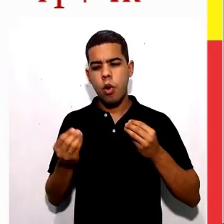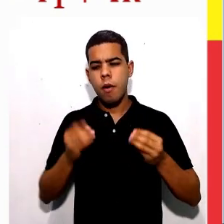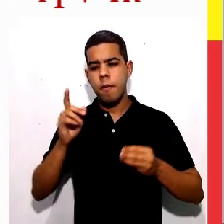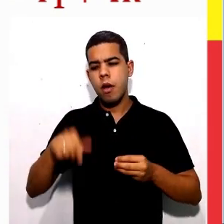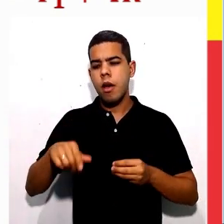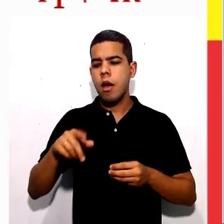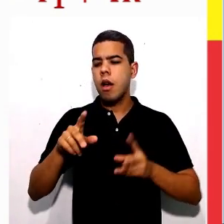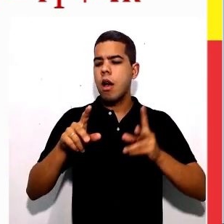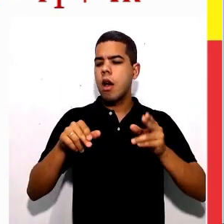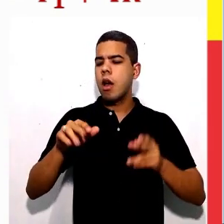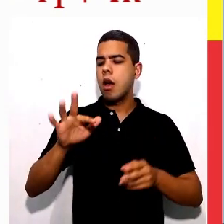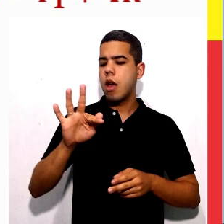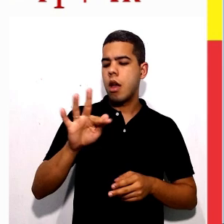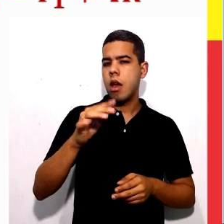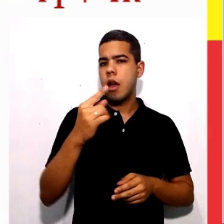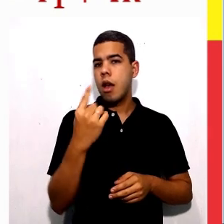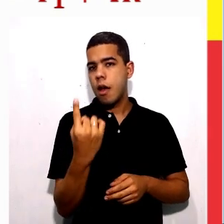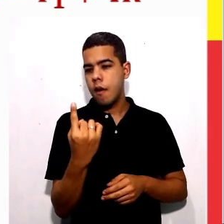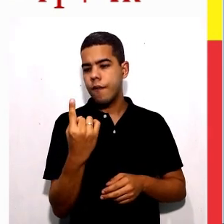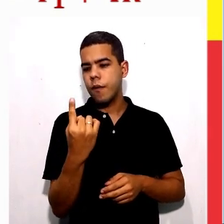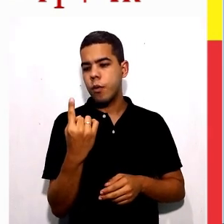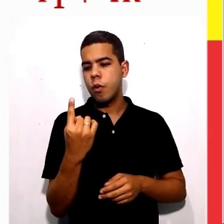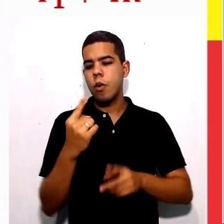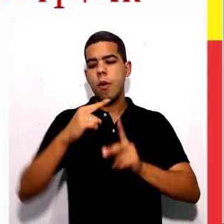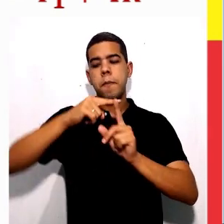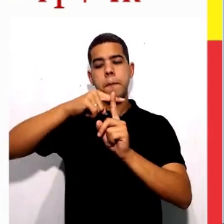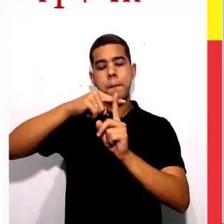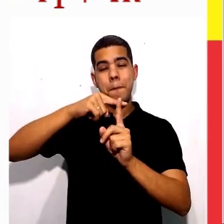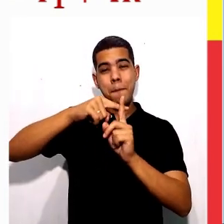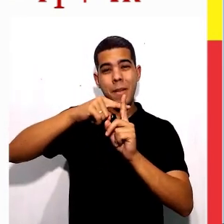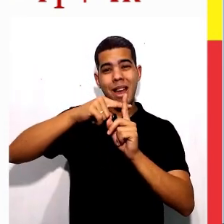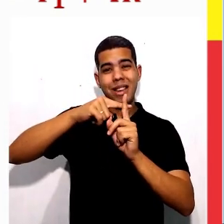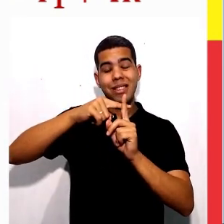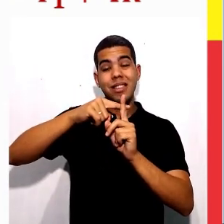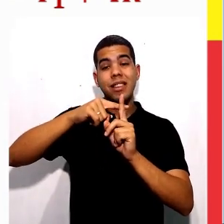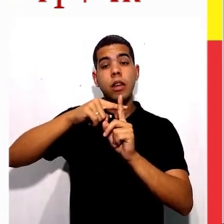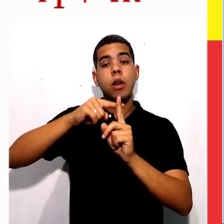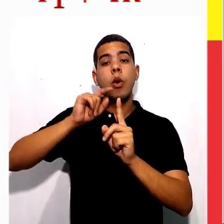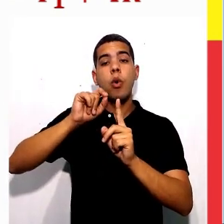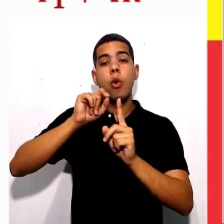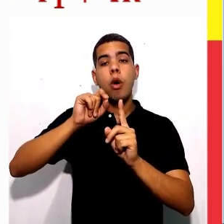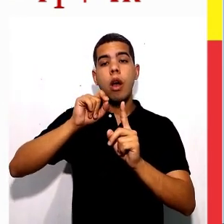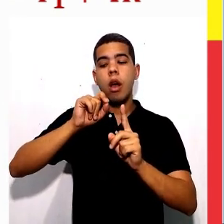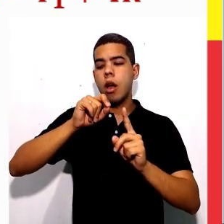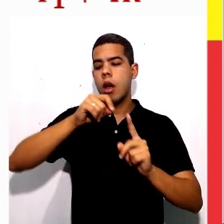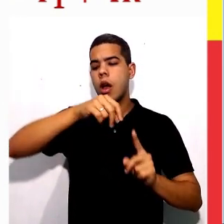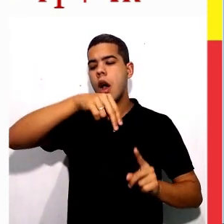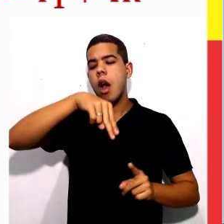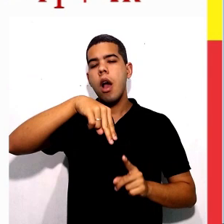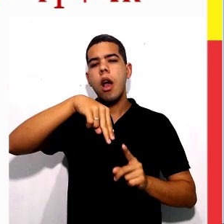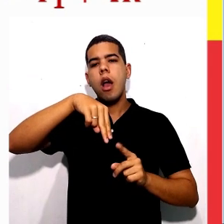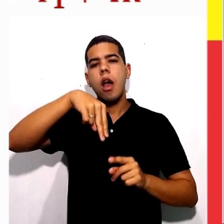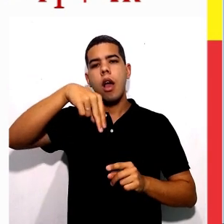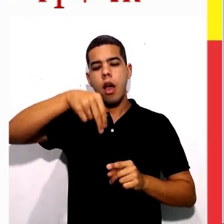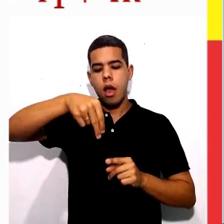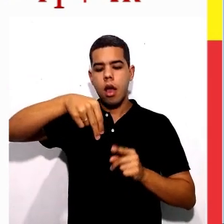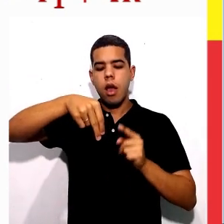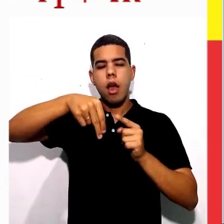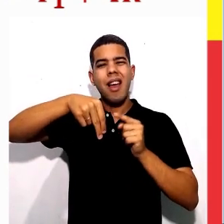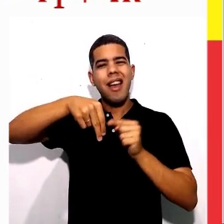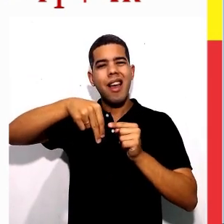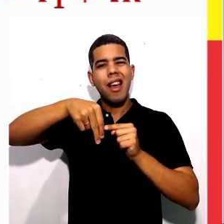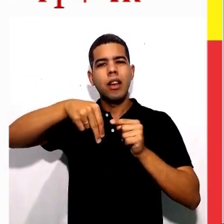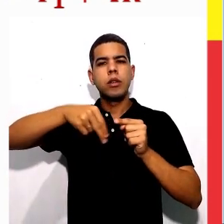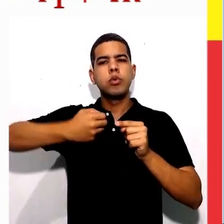quê? A construção dos elementos. Vai ser a primeira figura, mais a quantidade da posição dela, que eu